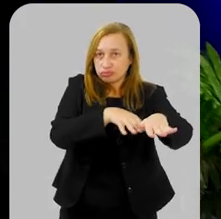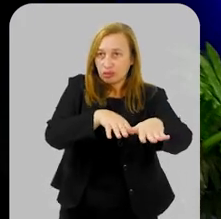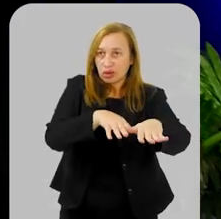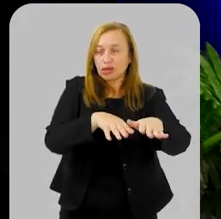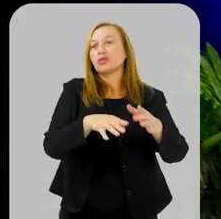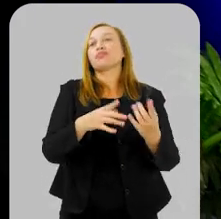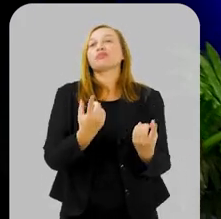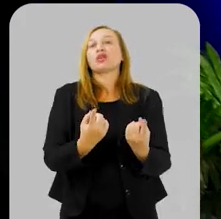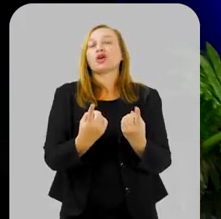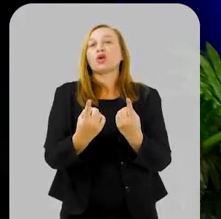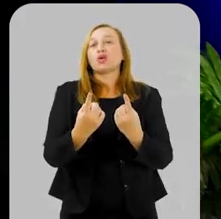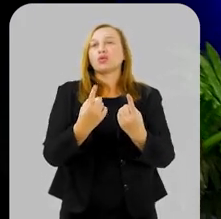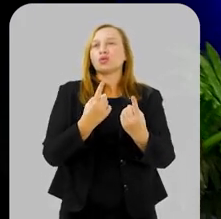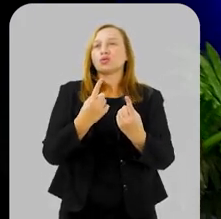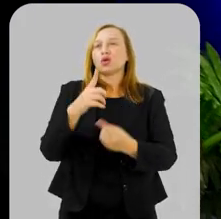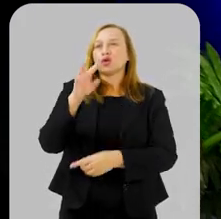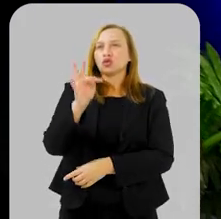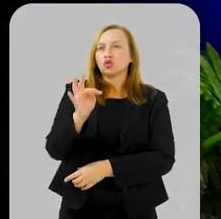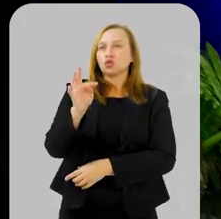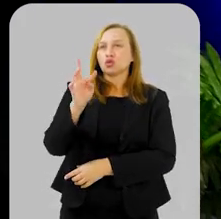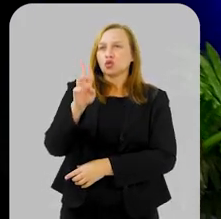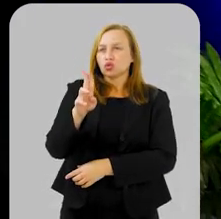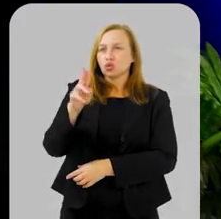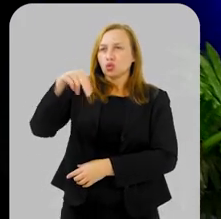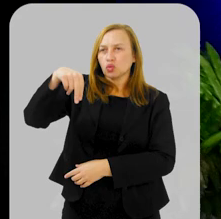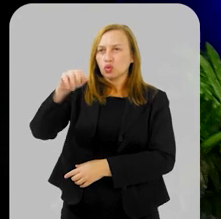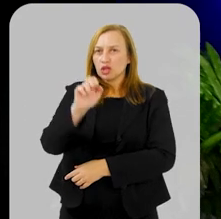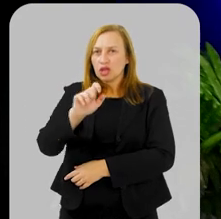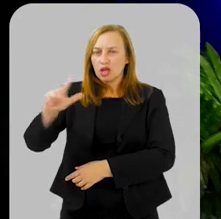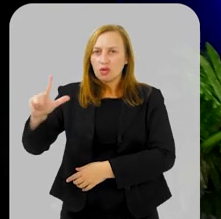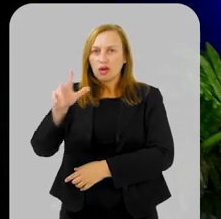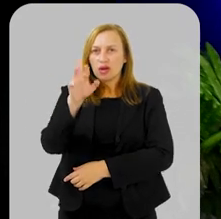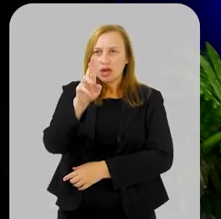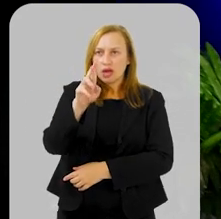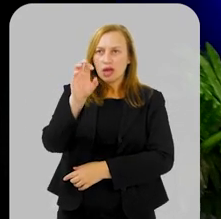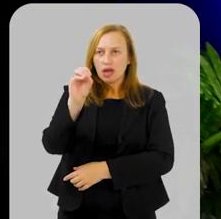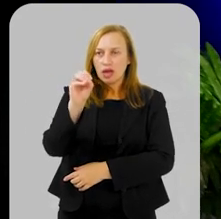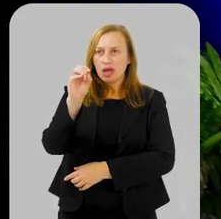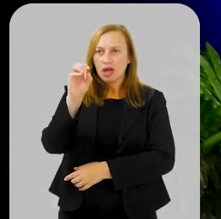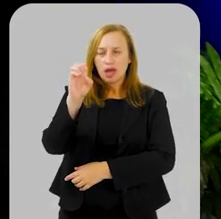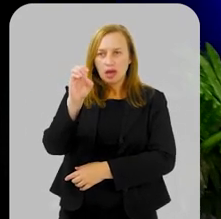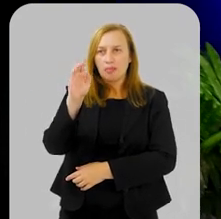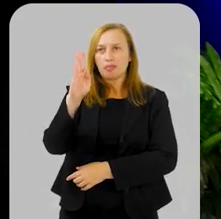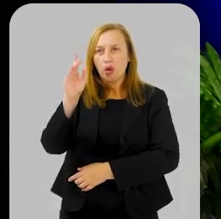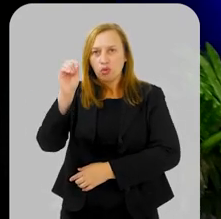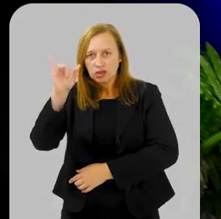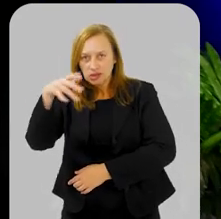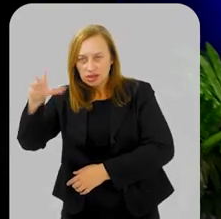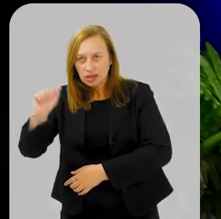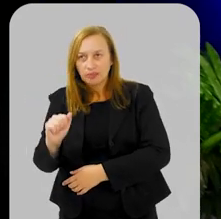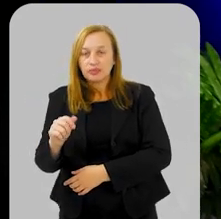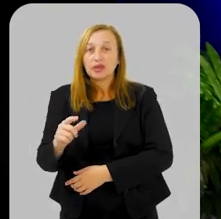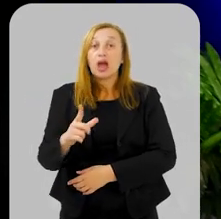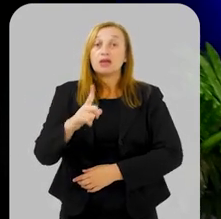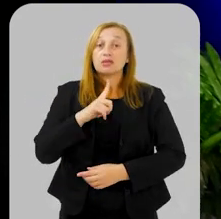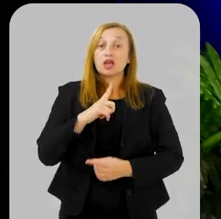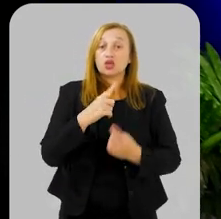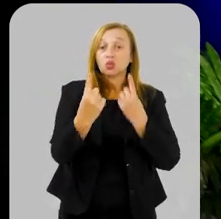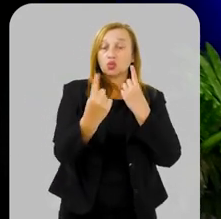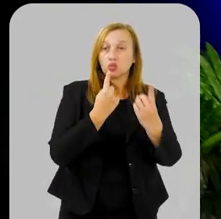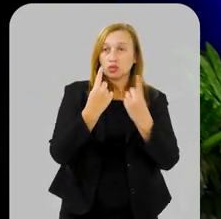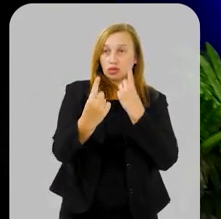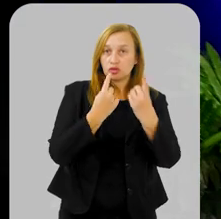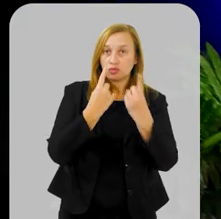Brasil-Rebouças. Uhum. Essa é a principal questão. Ali tem